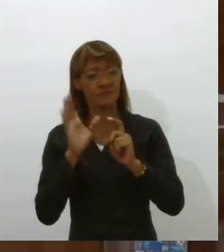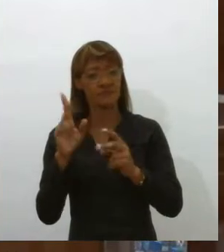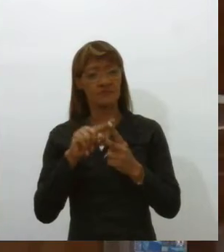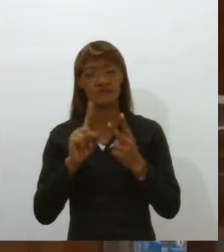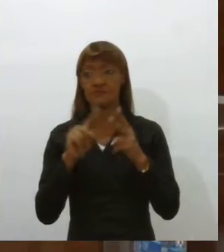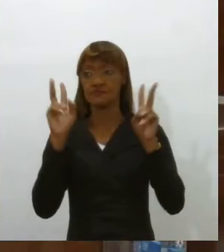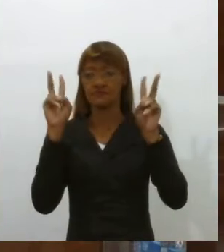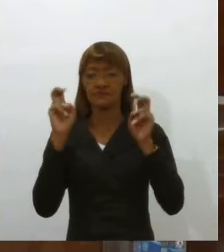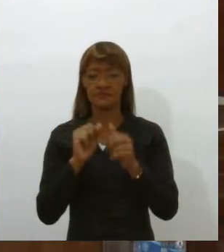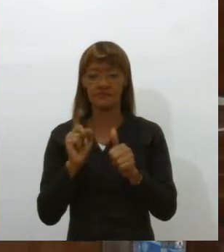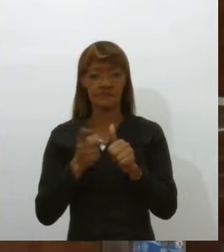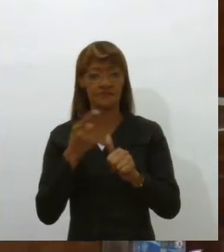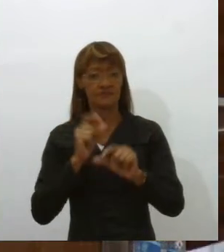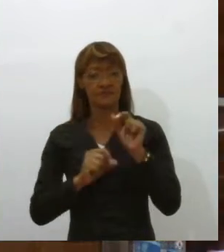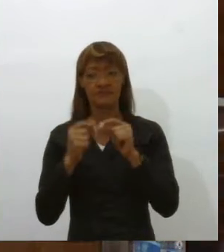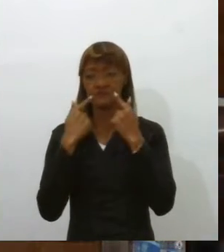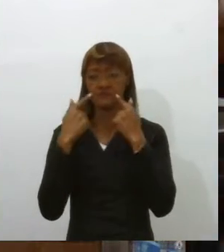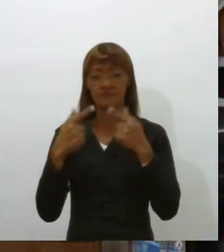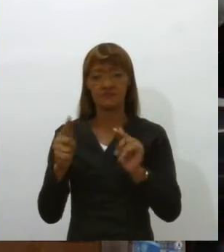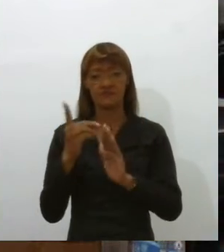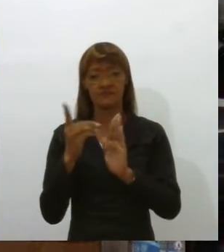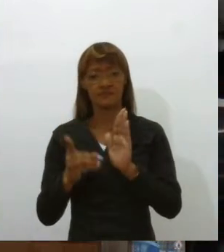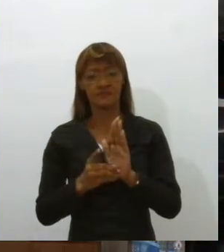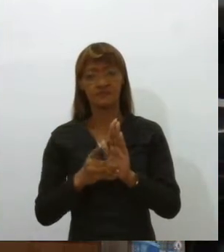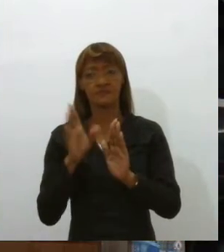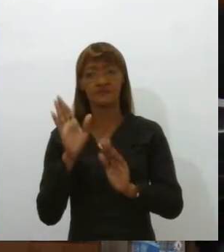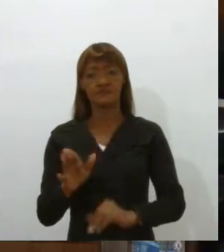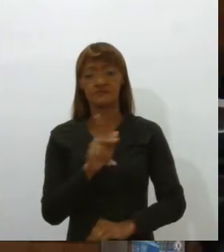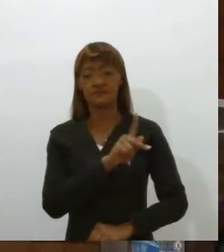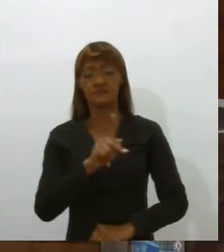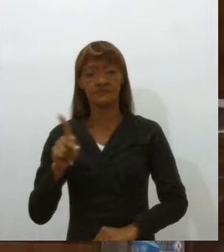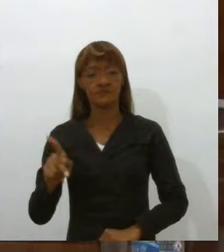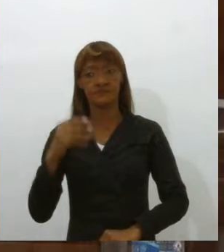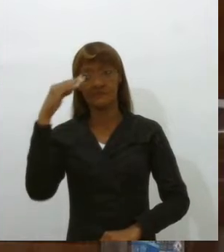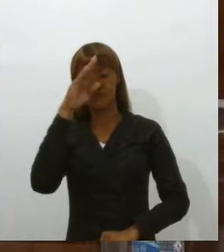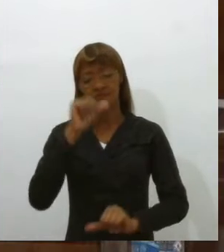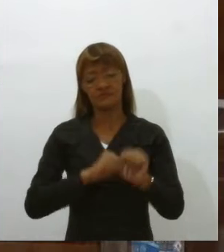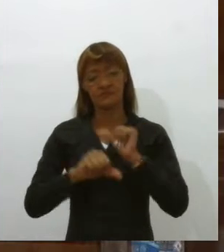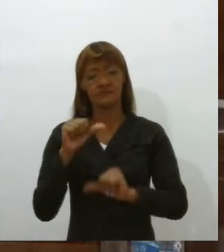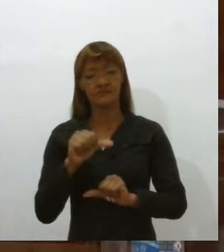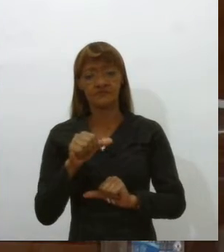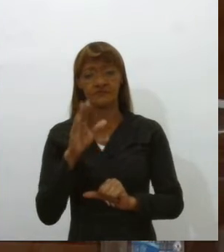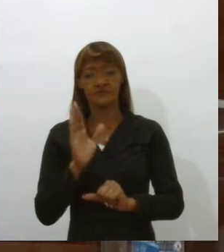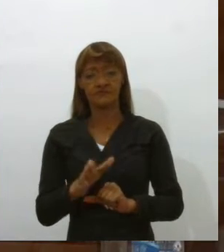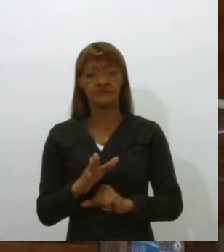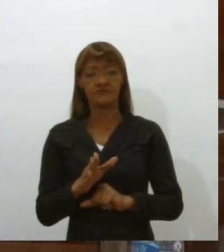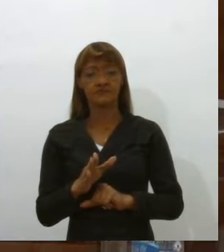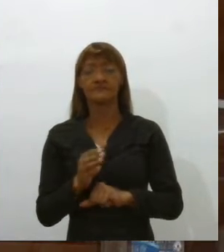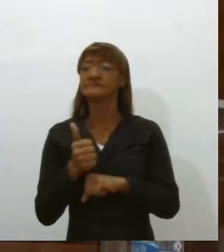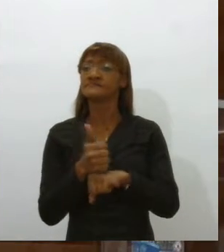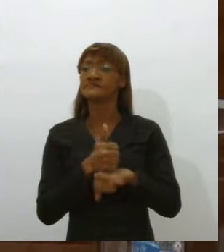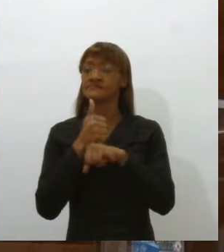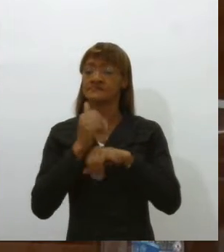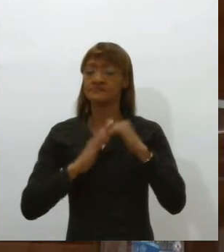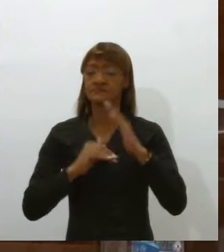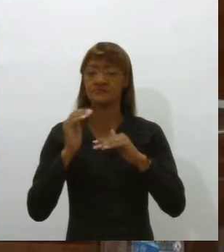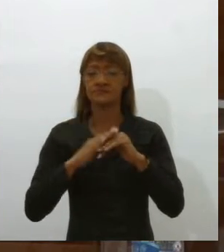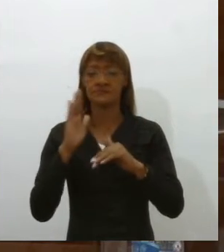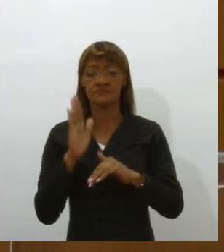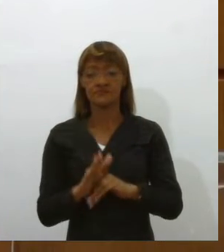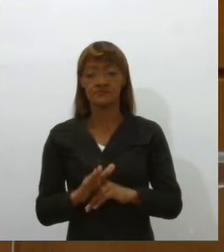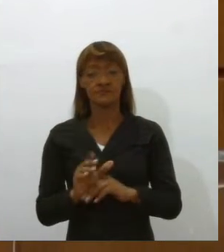ele criticou o decreto da Presidência da República que modifica a regulamentação da profissão de corretor de imóveis no país. Segundo o